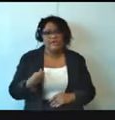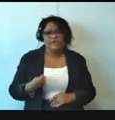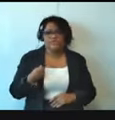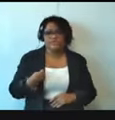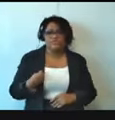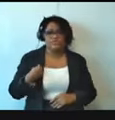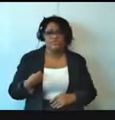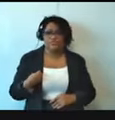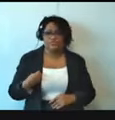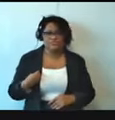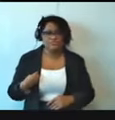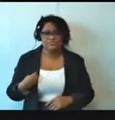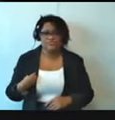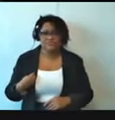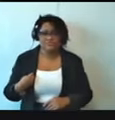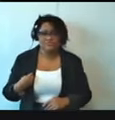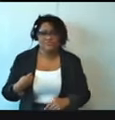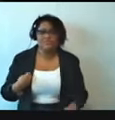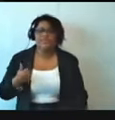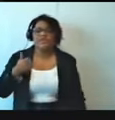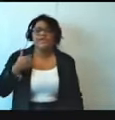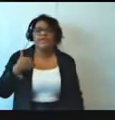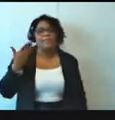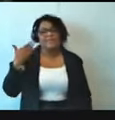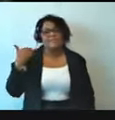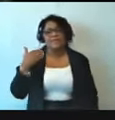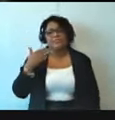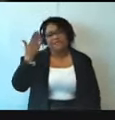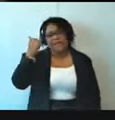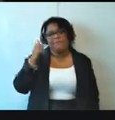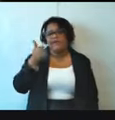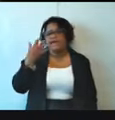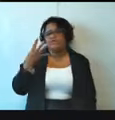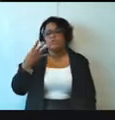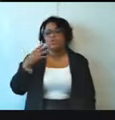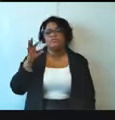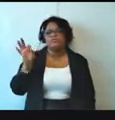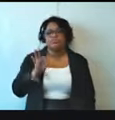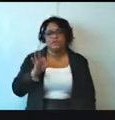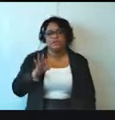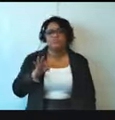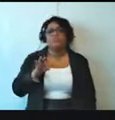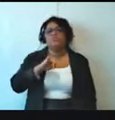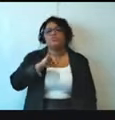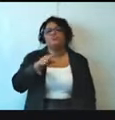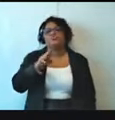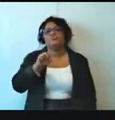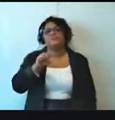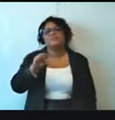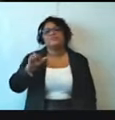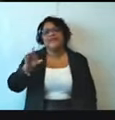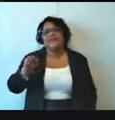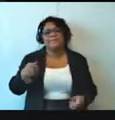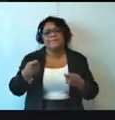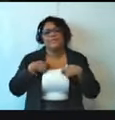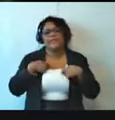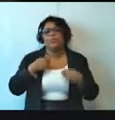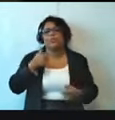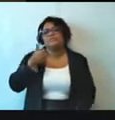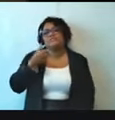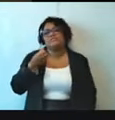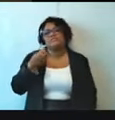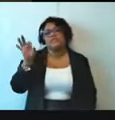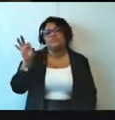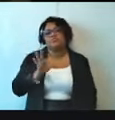novo, eu tinha 14%, a Jussara me passou 16% do fluxo de veículos em